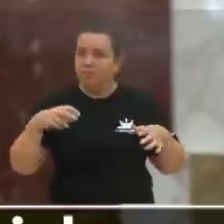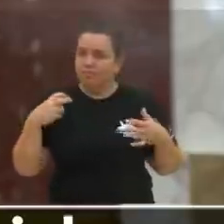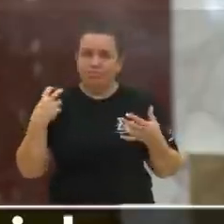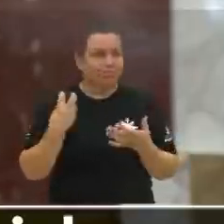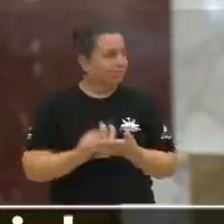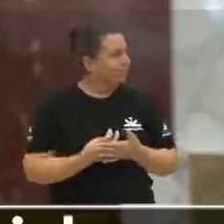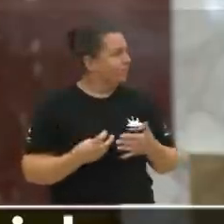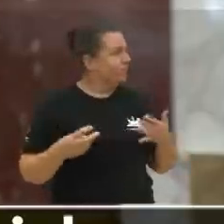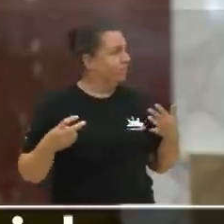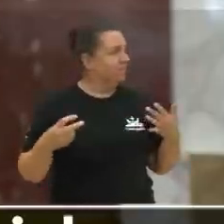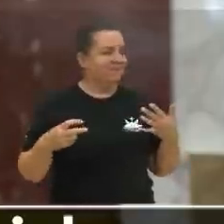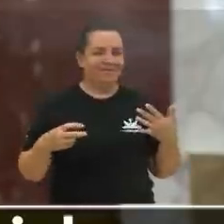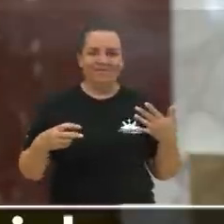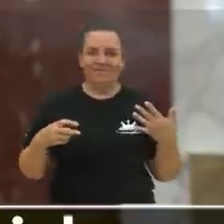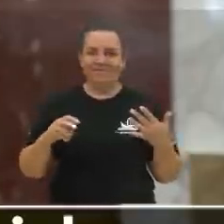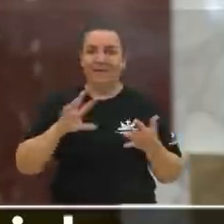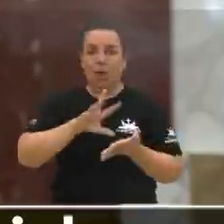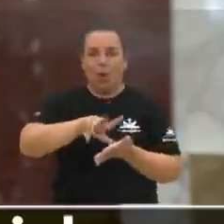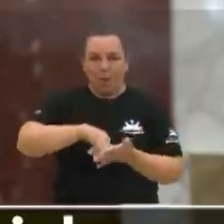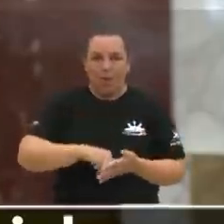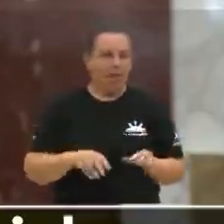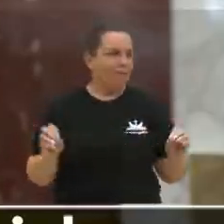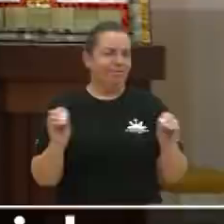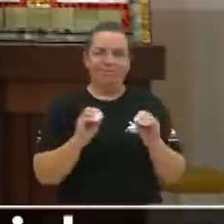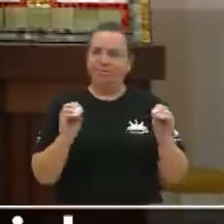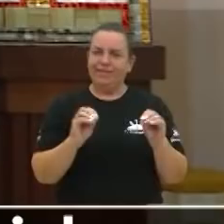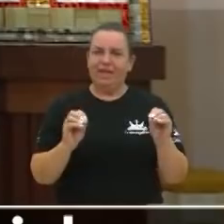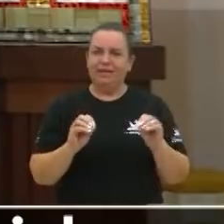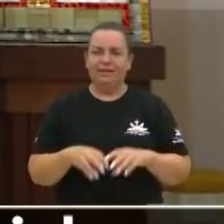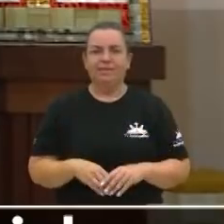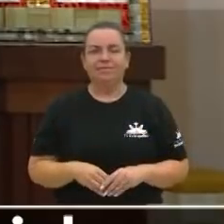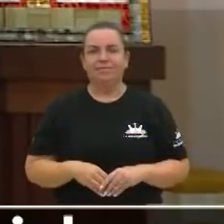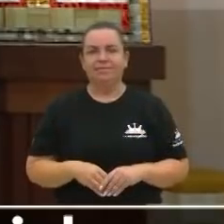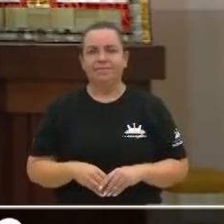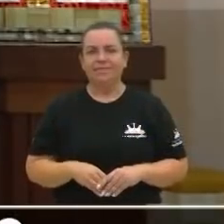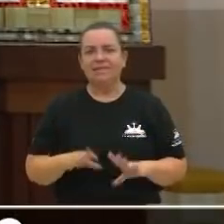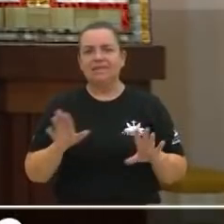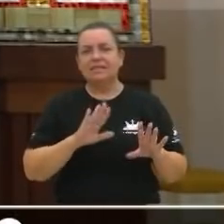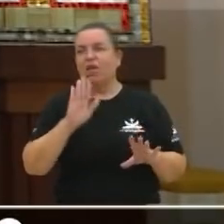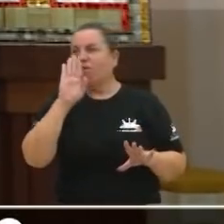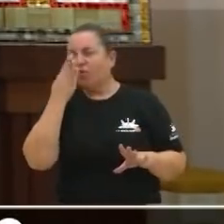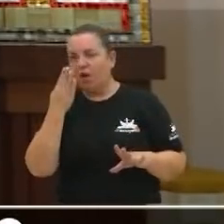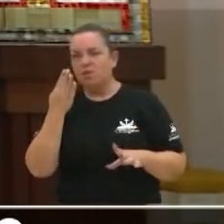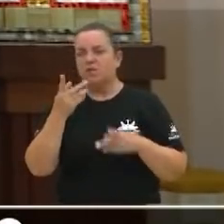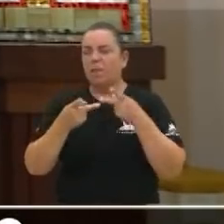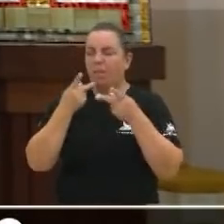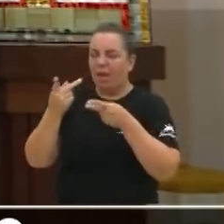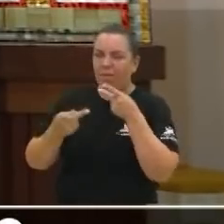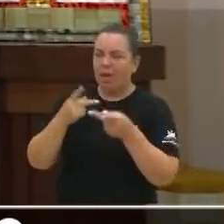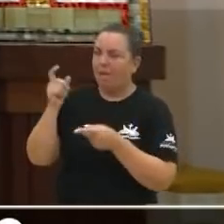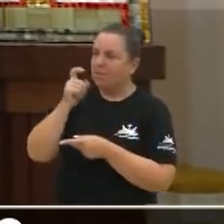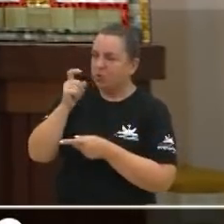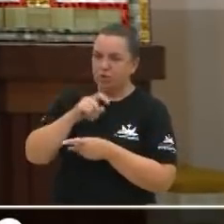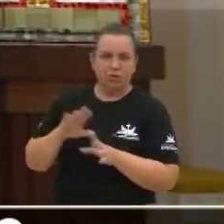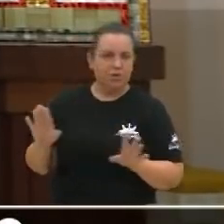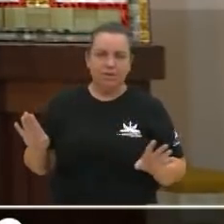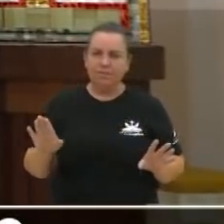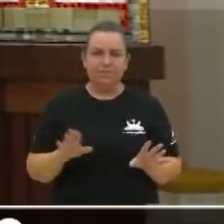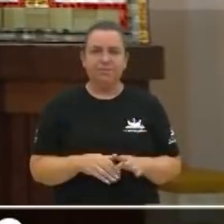adultério e não roube e não levante falso testemunho